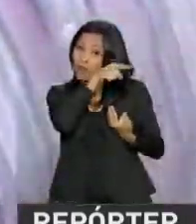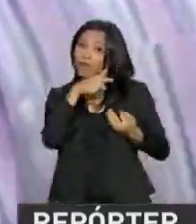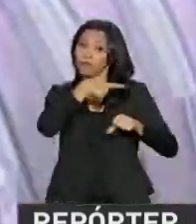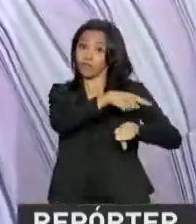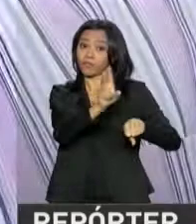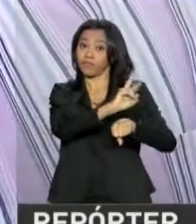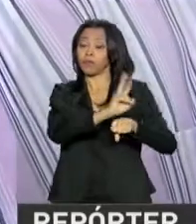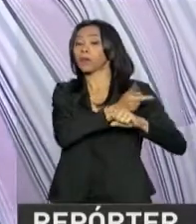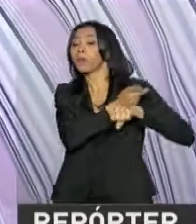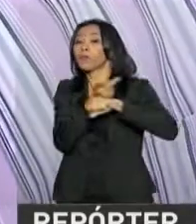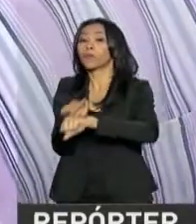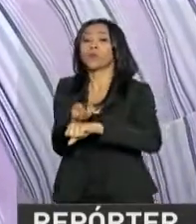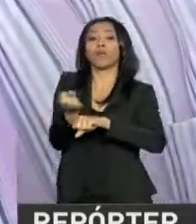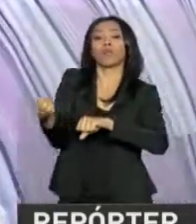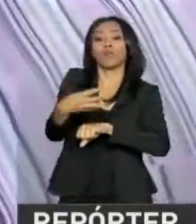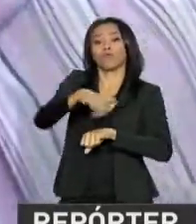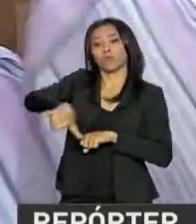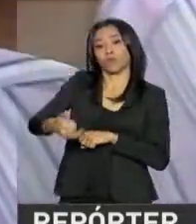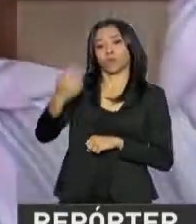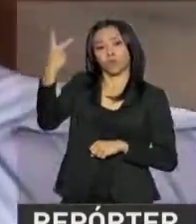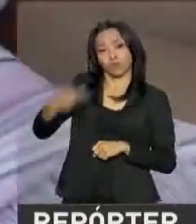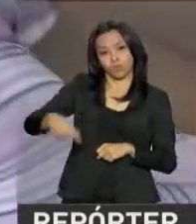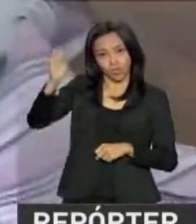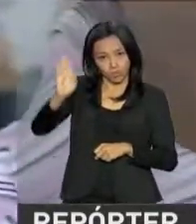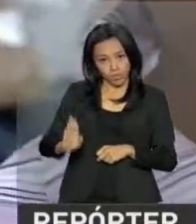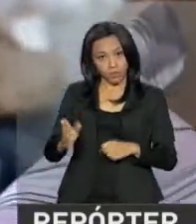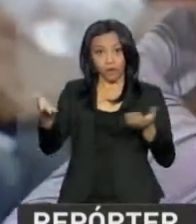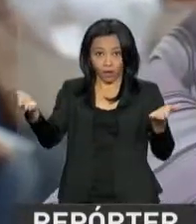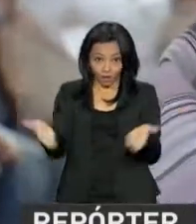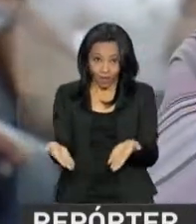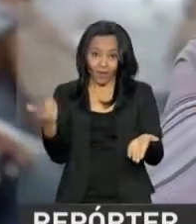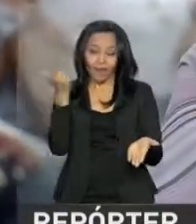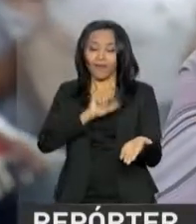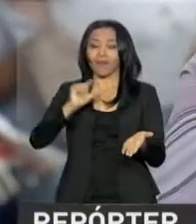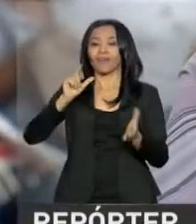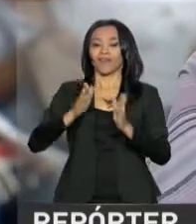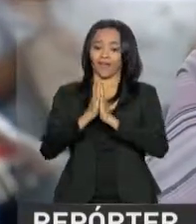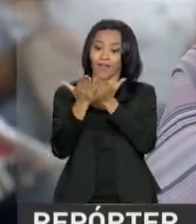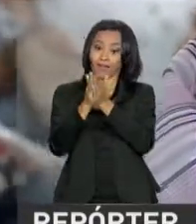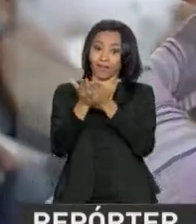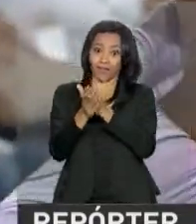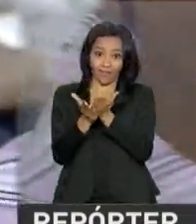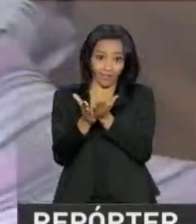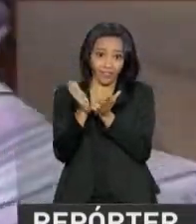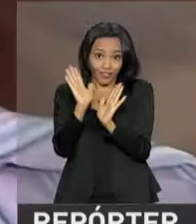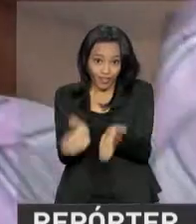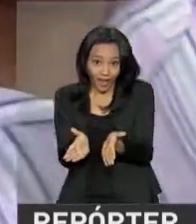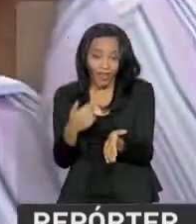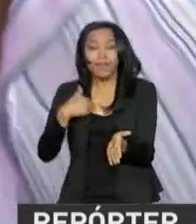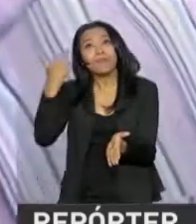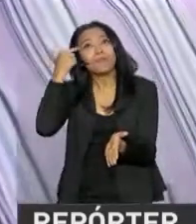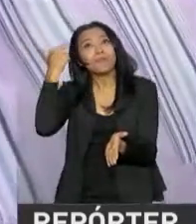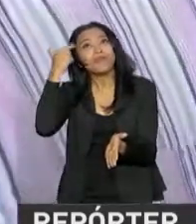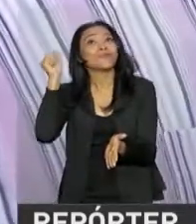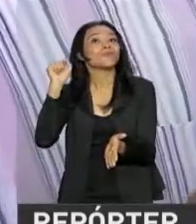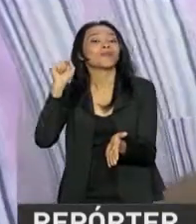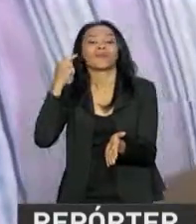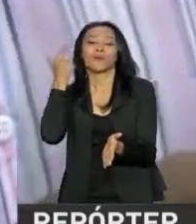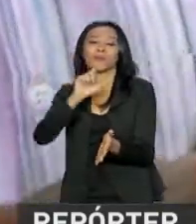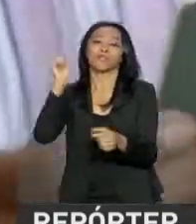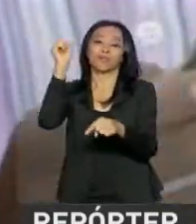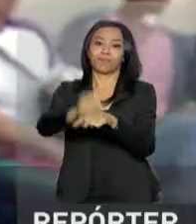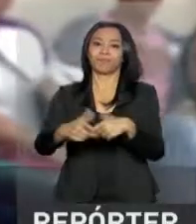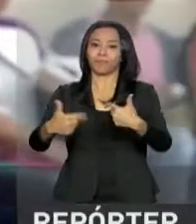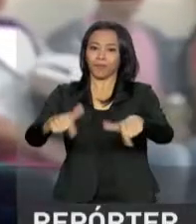buscar novas oportunidades no brasil agora com a carteira em mãos não pensa em outra coisa se não arrumar um